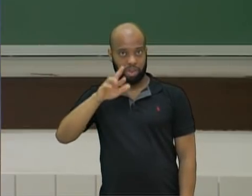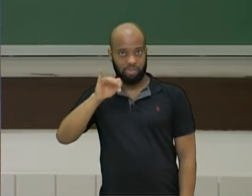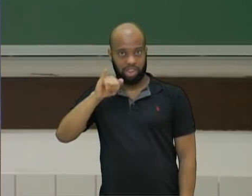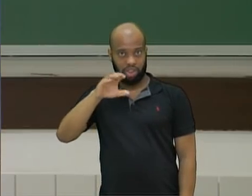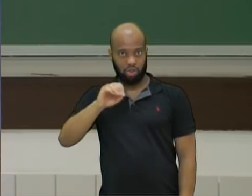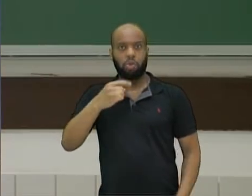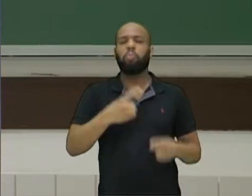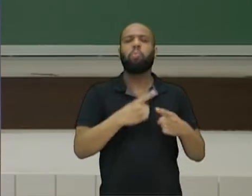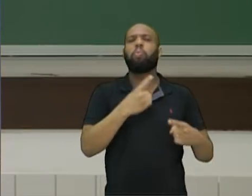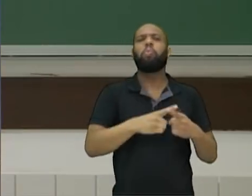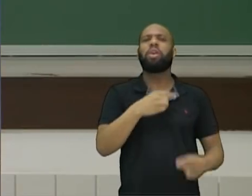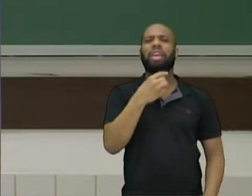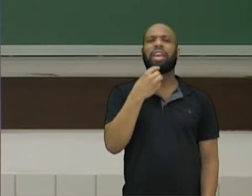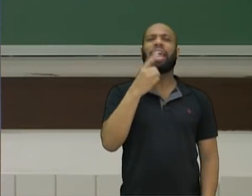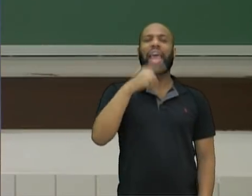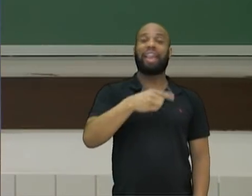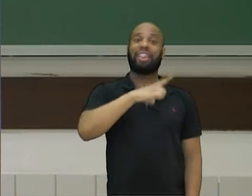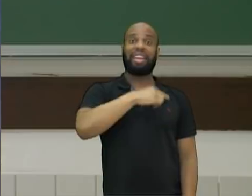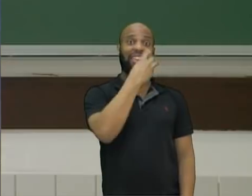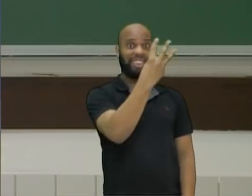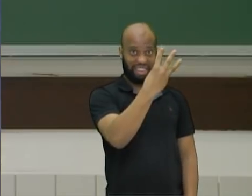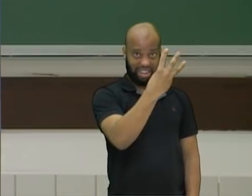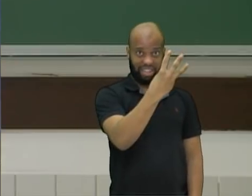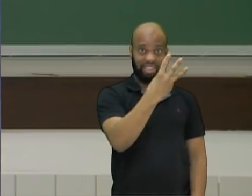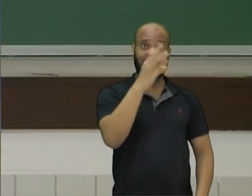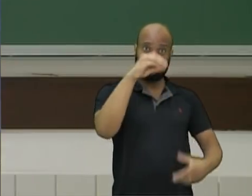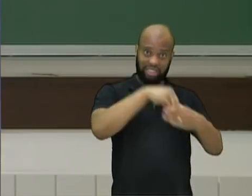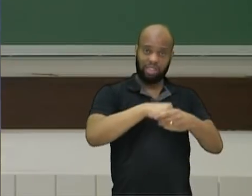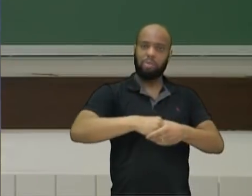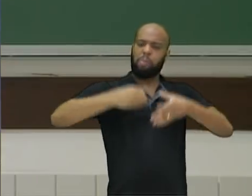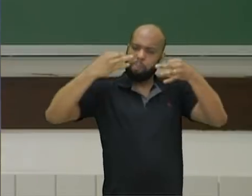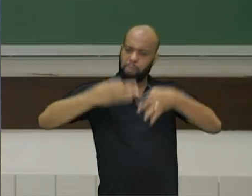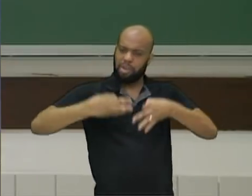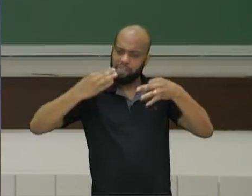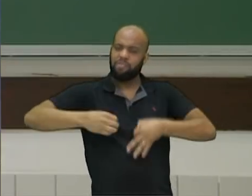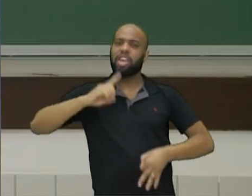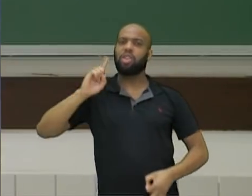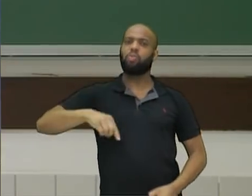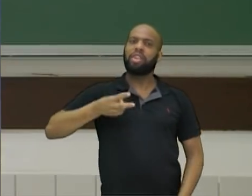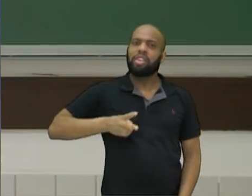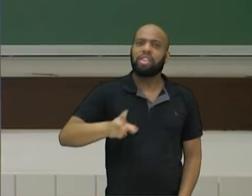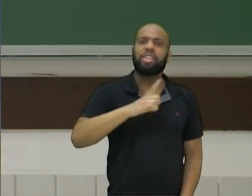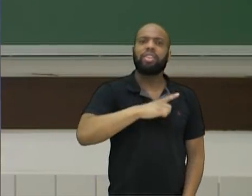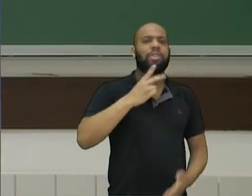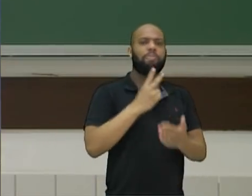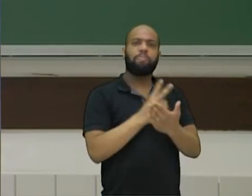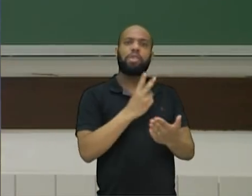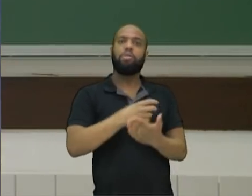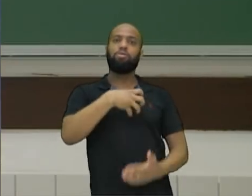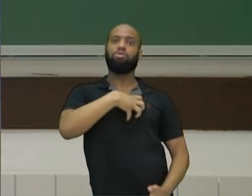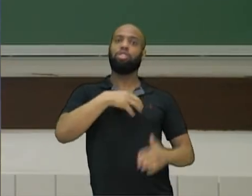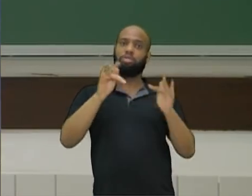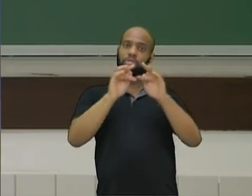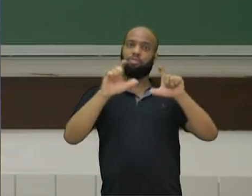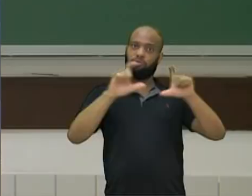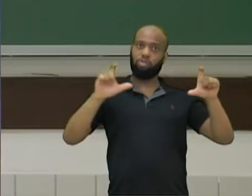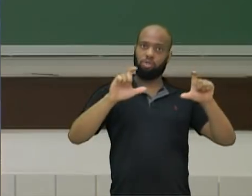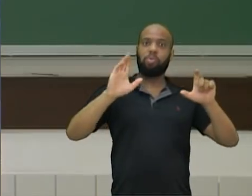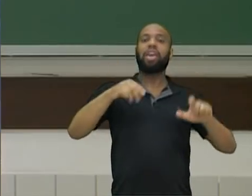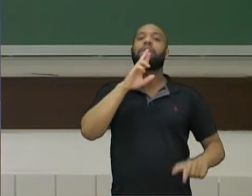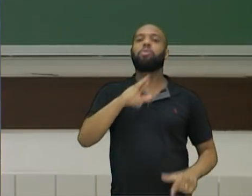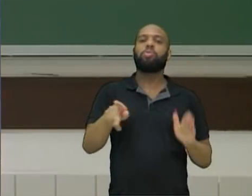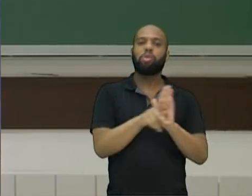Quadrado, porque resultado de um quadrado. Perfeito, porque você já sempre vai ser a mesma formulação. Qual